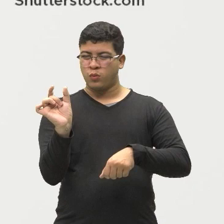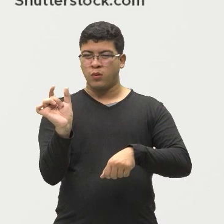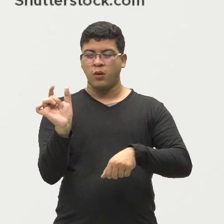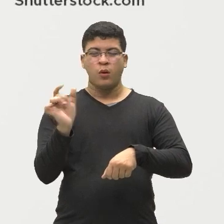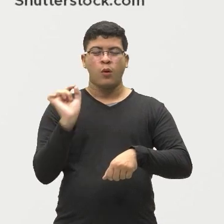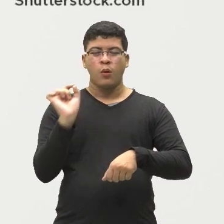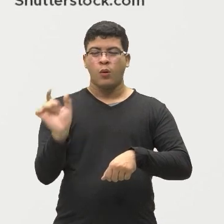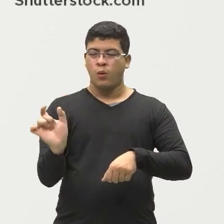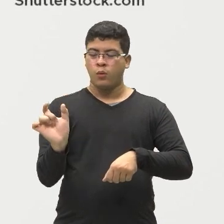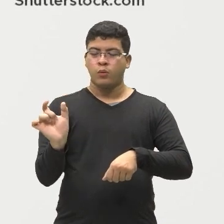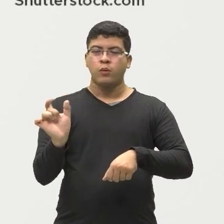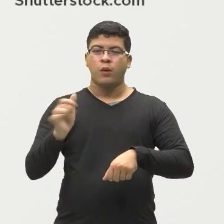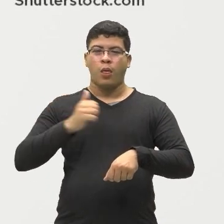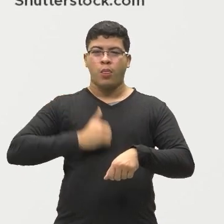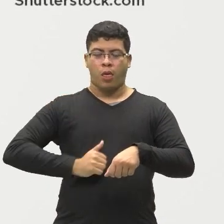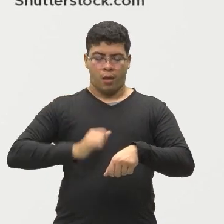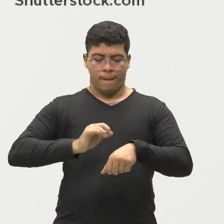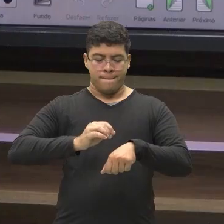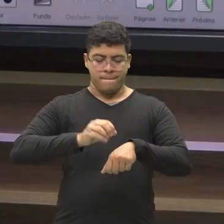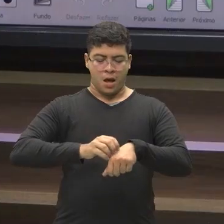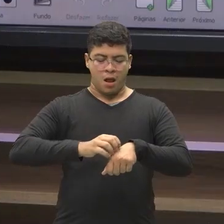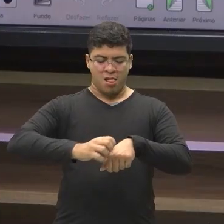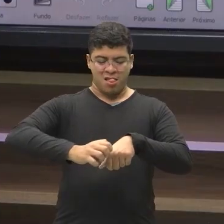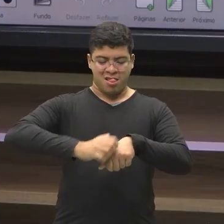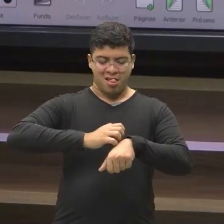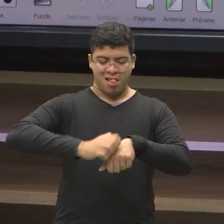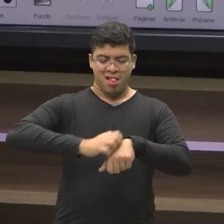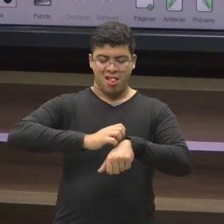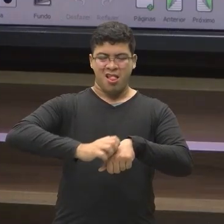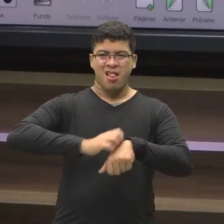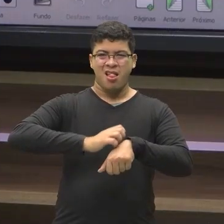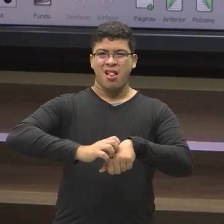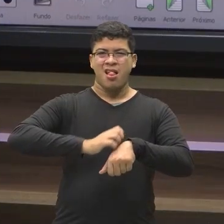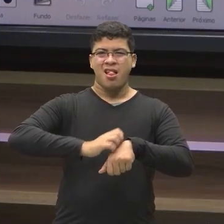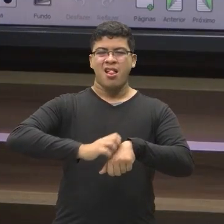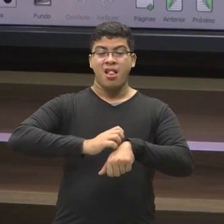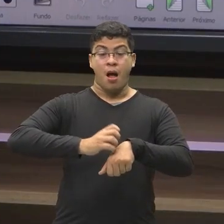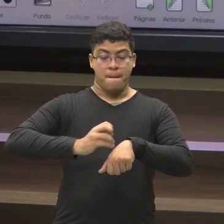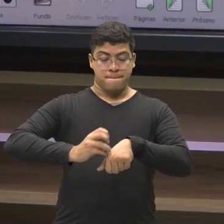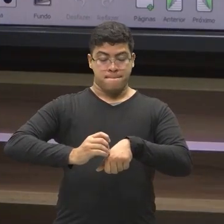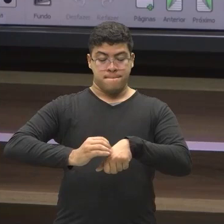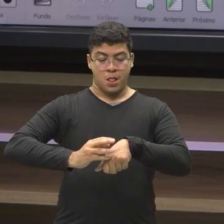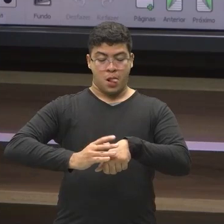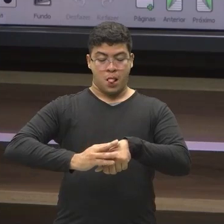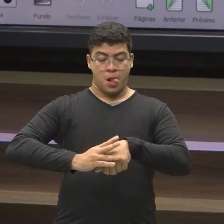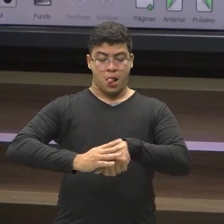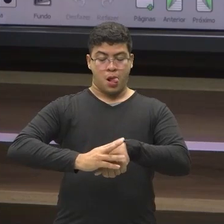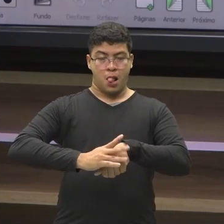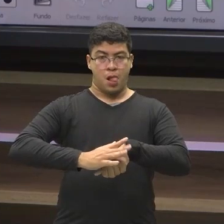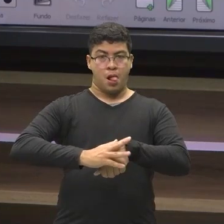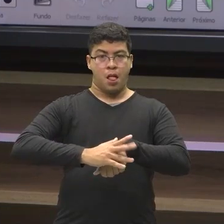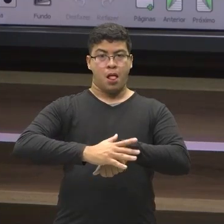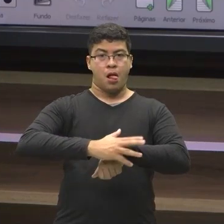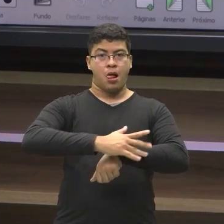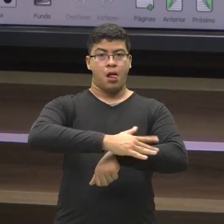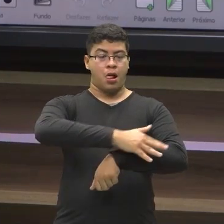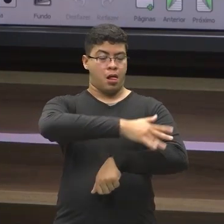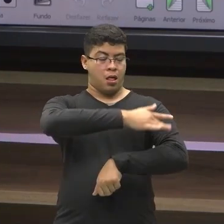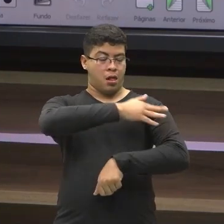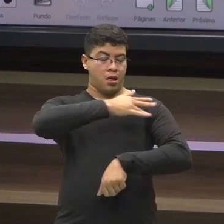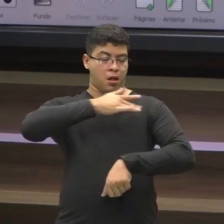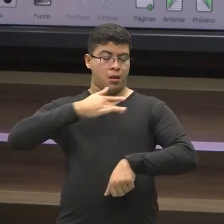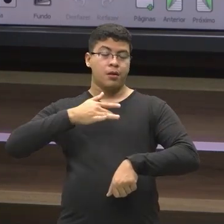certa coceirinha, quando ela vai coçar, aí nesse contato da coceirinha, né, com essas fezes do